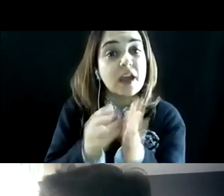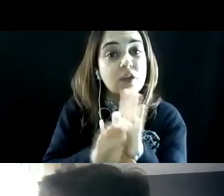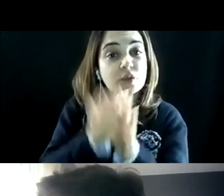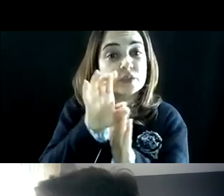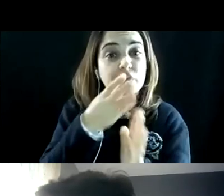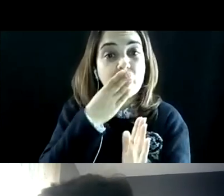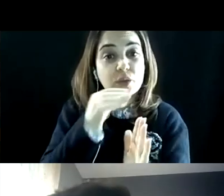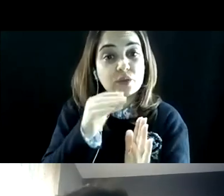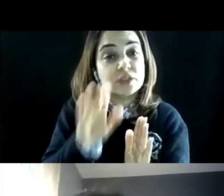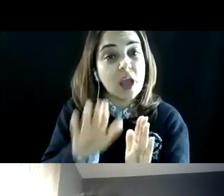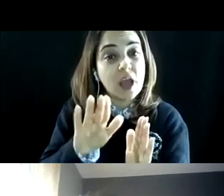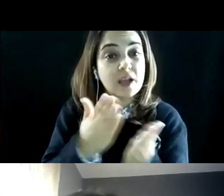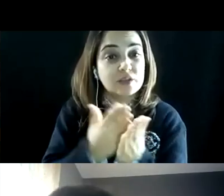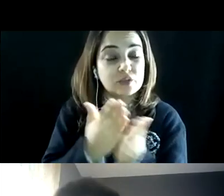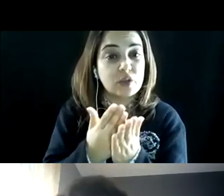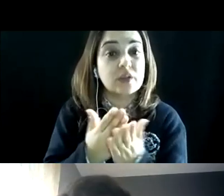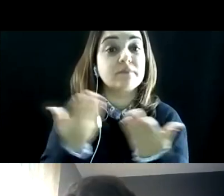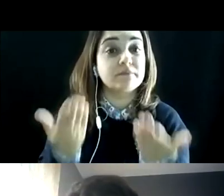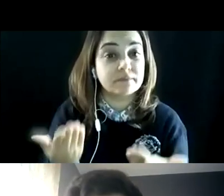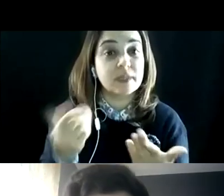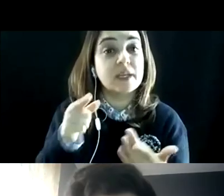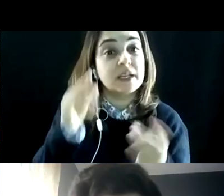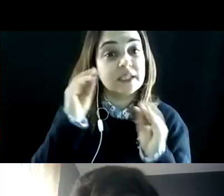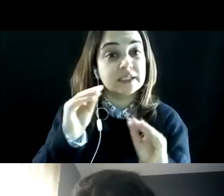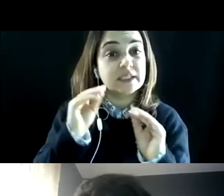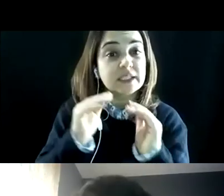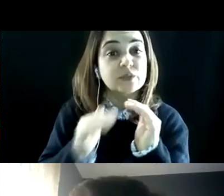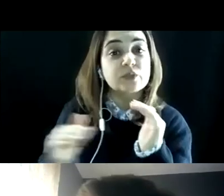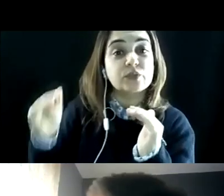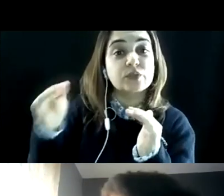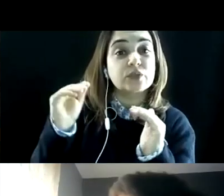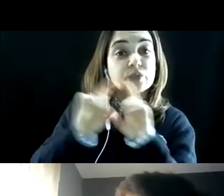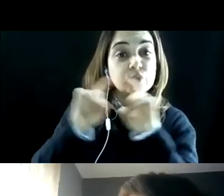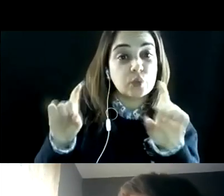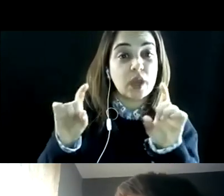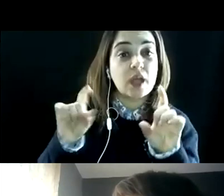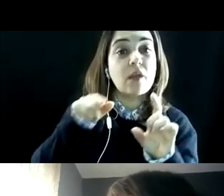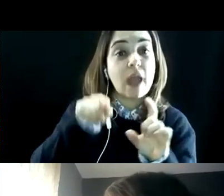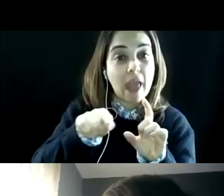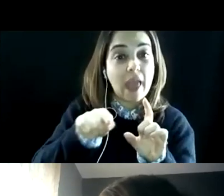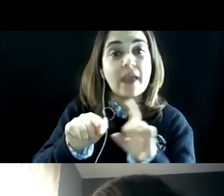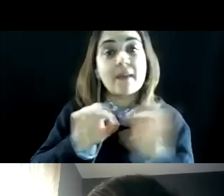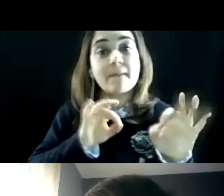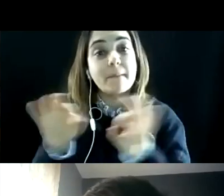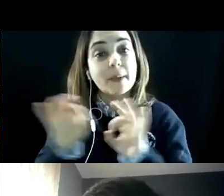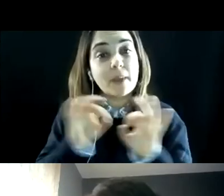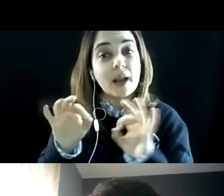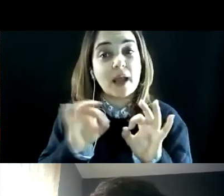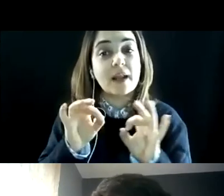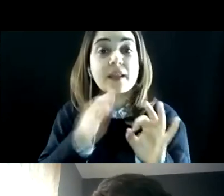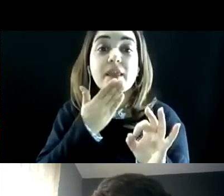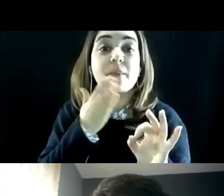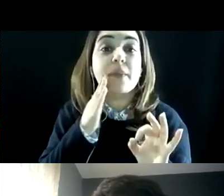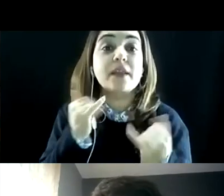até aos 8 anos. Portanto, sendo então o ensino secundário, digamos assim, uma etapa que prepara, ou dependente da etapa seguinte,